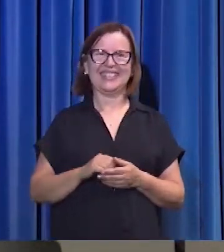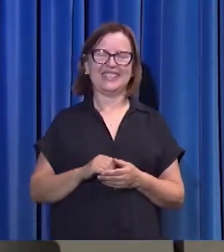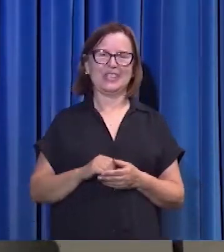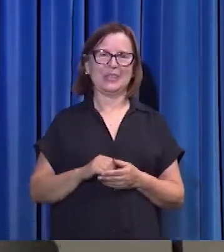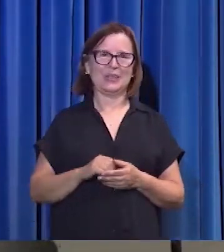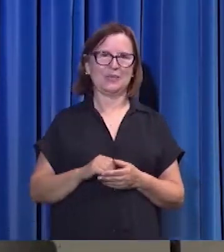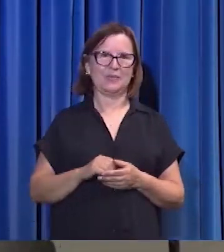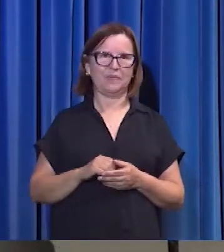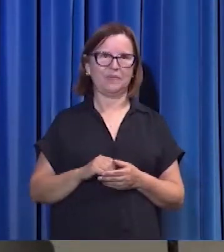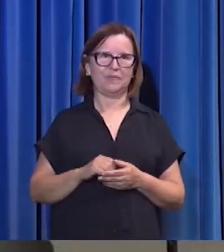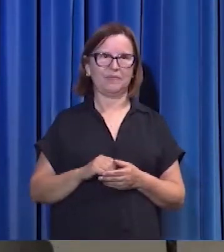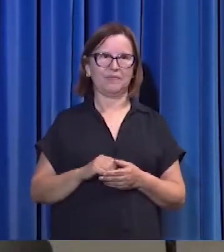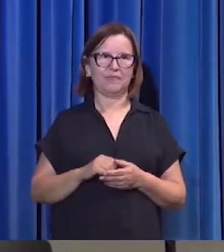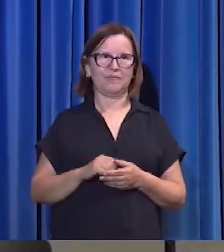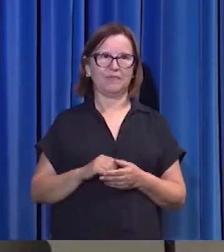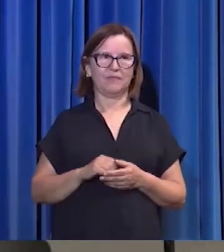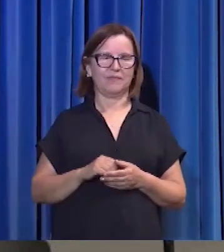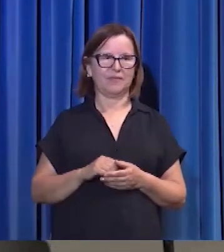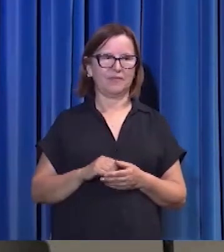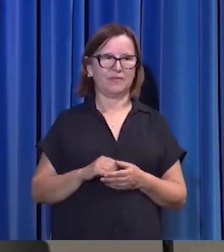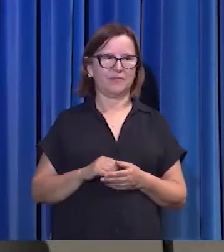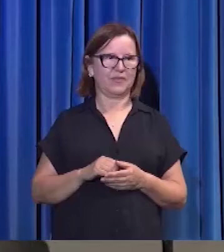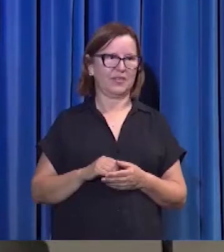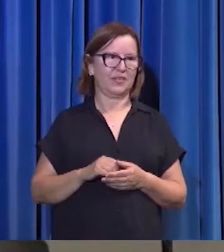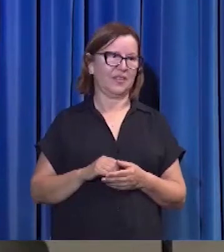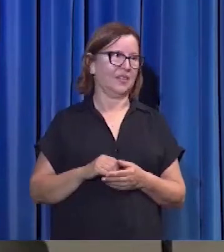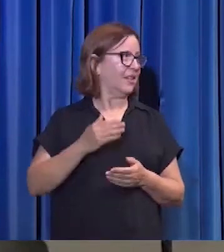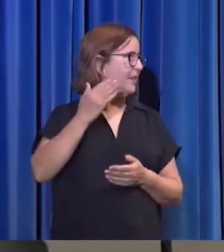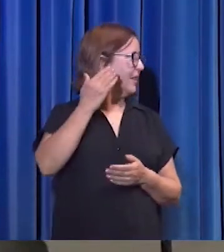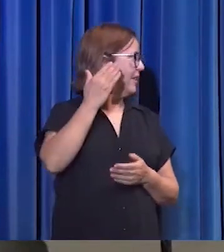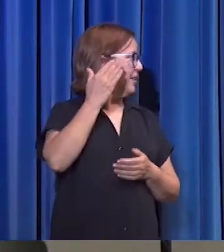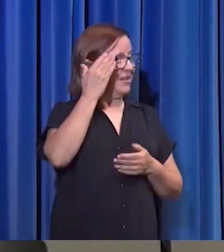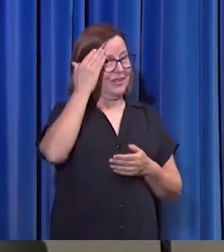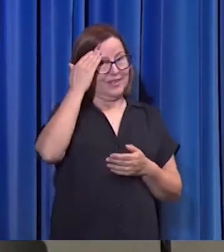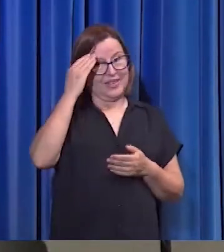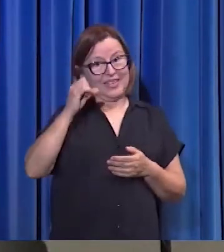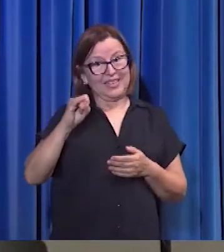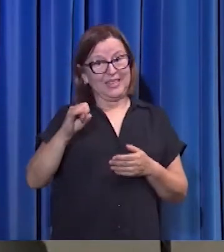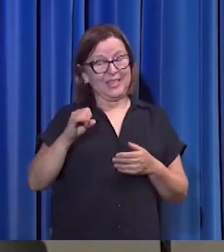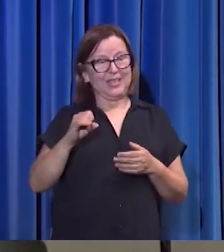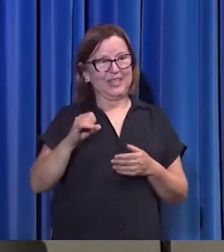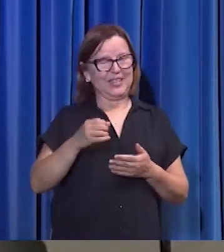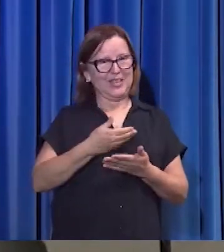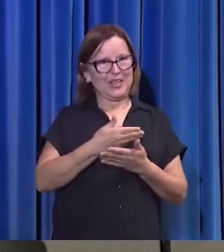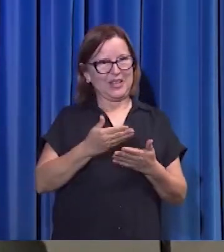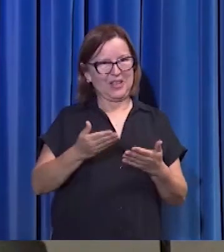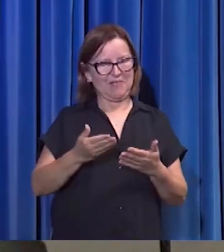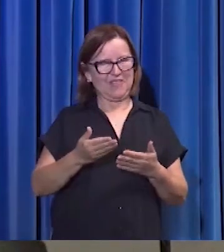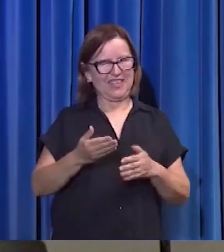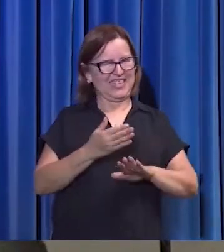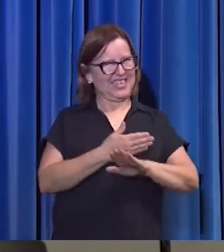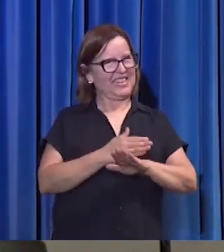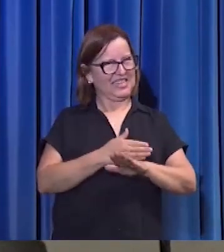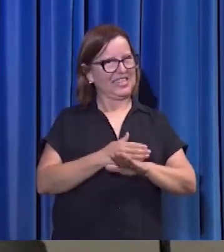Eu não sei, vocês não têm condições de cantar esse hino. Acho que não ensaiaram, né?